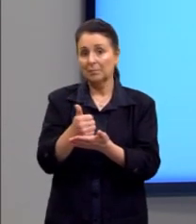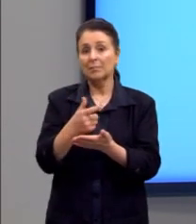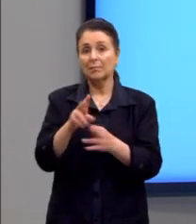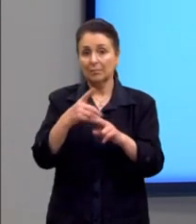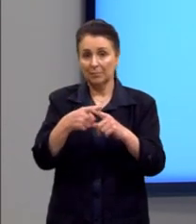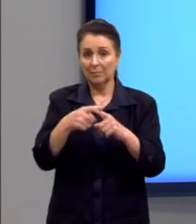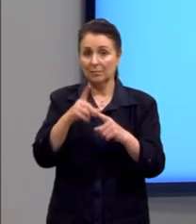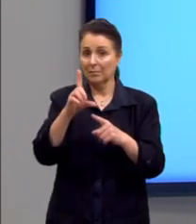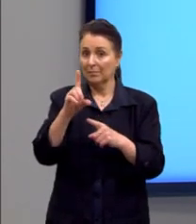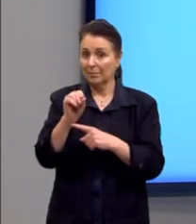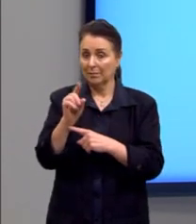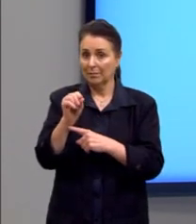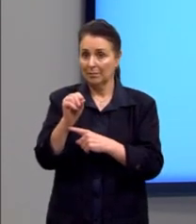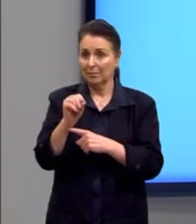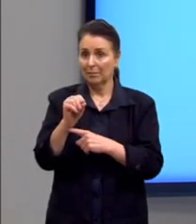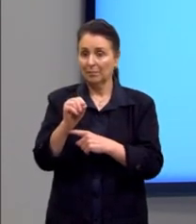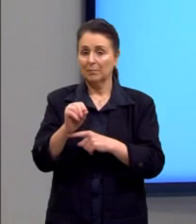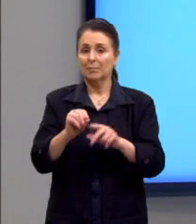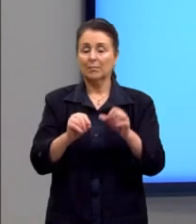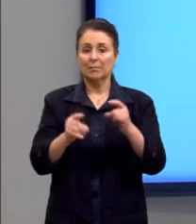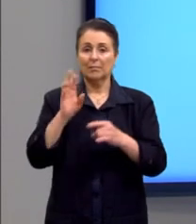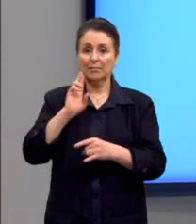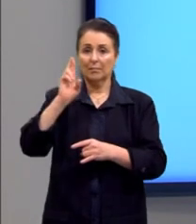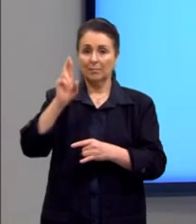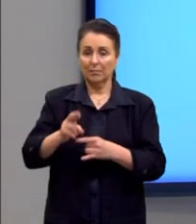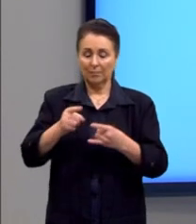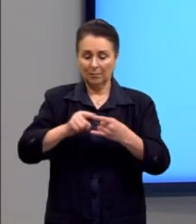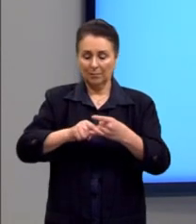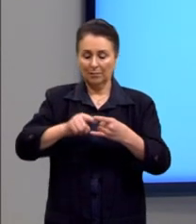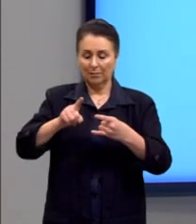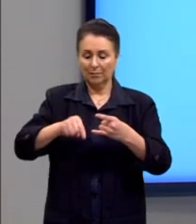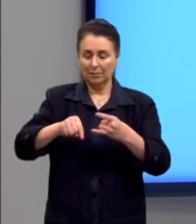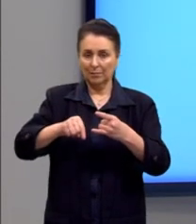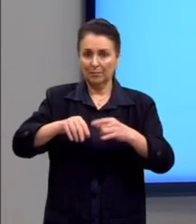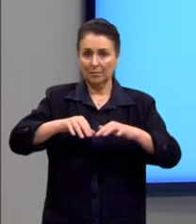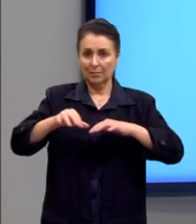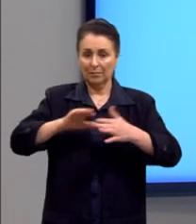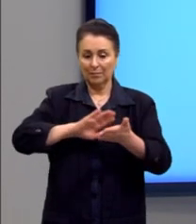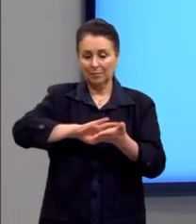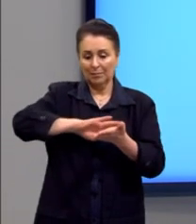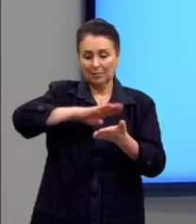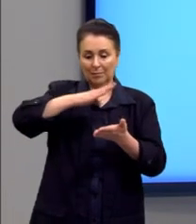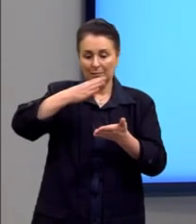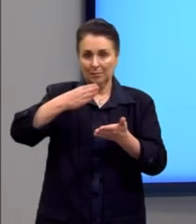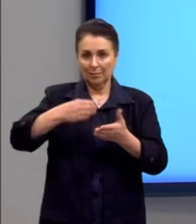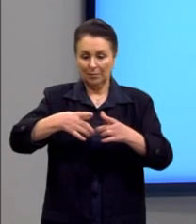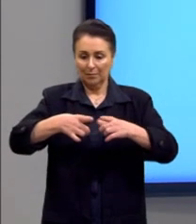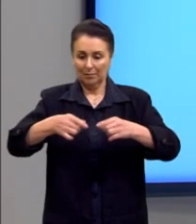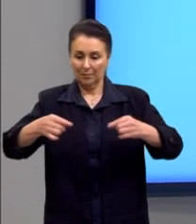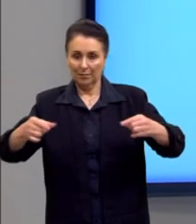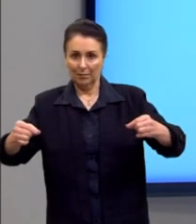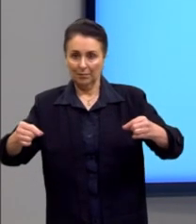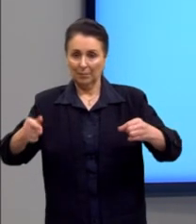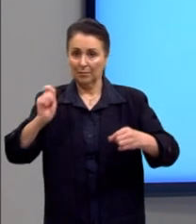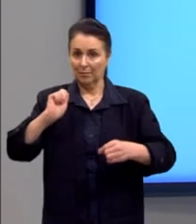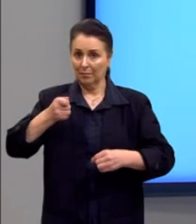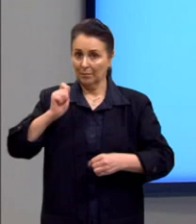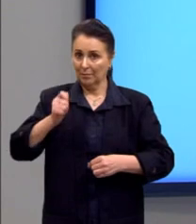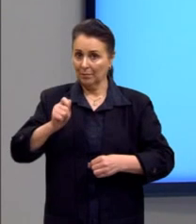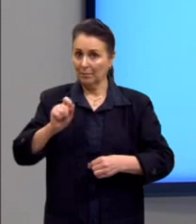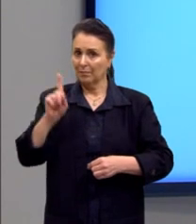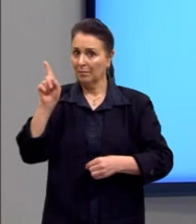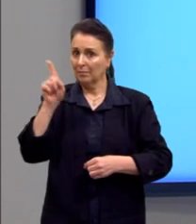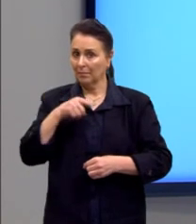a razão entre as amplitudes dos movimentos verticais dos terremotos do Japão e da Argentina é